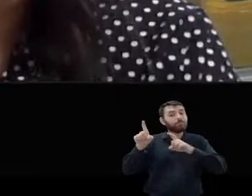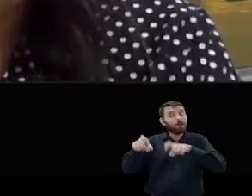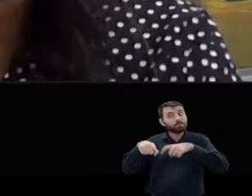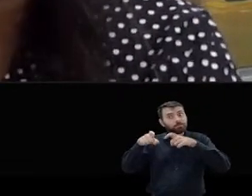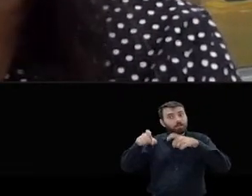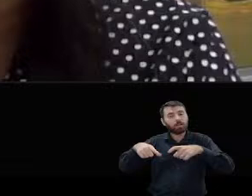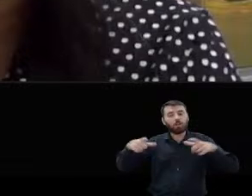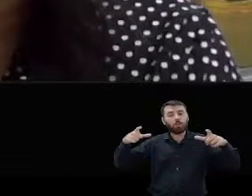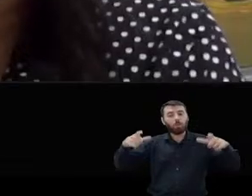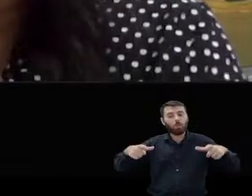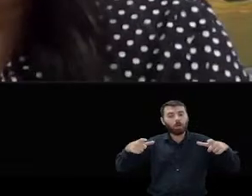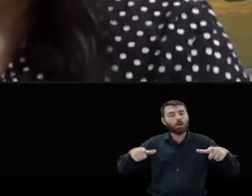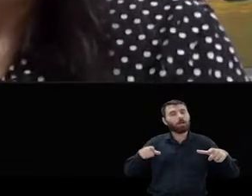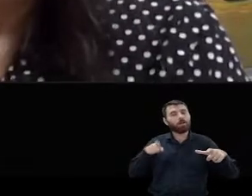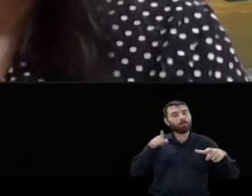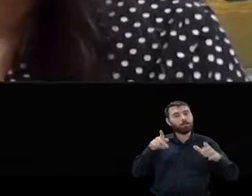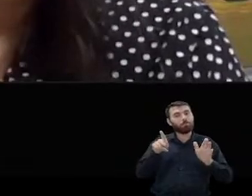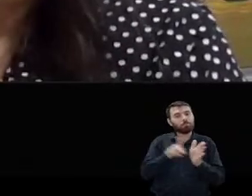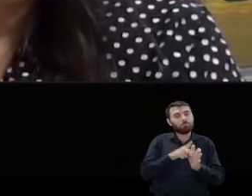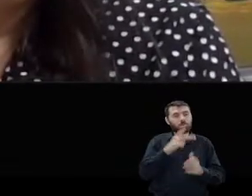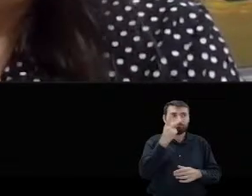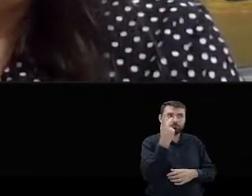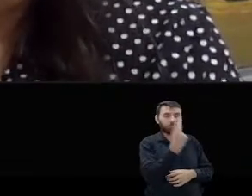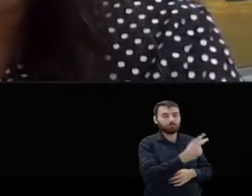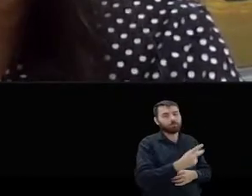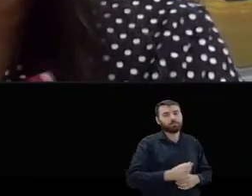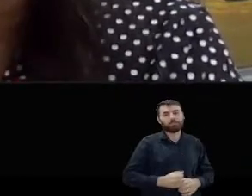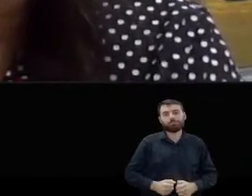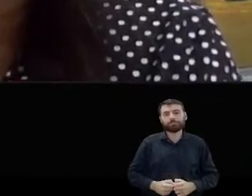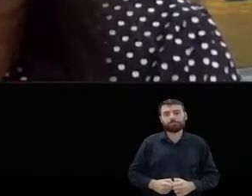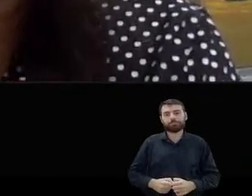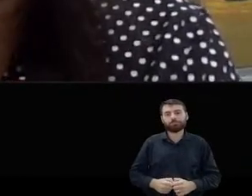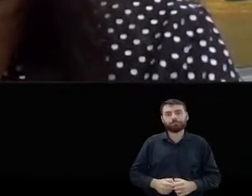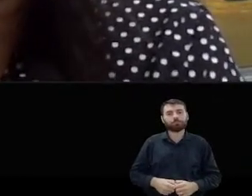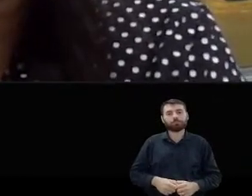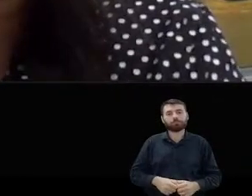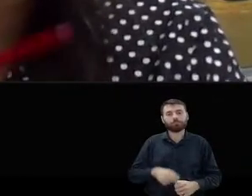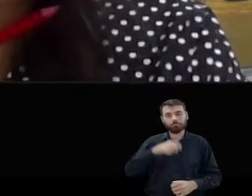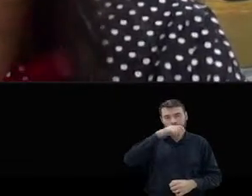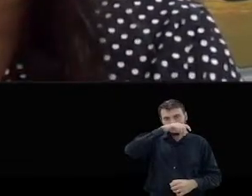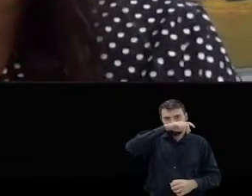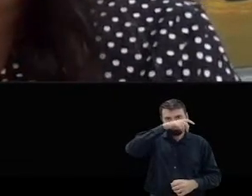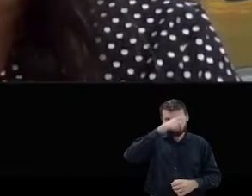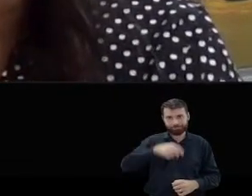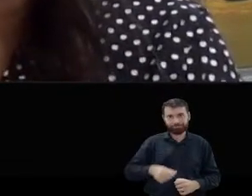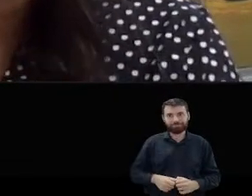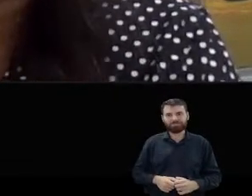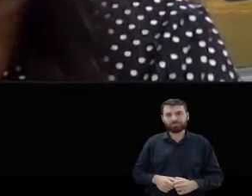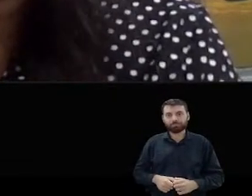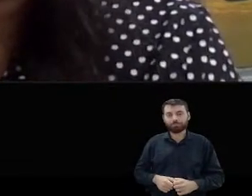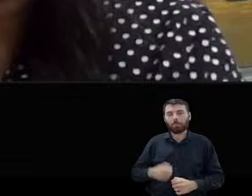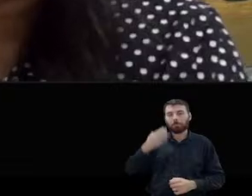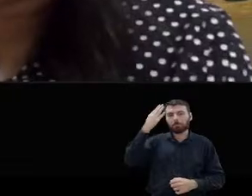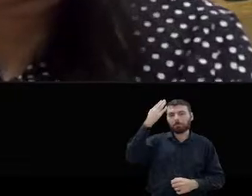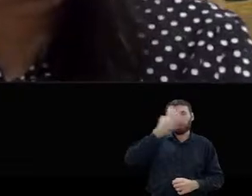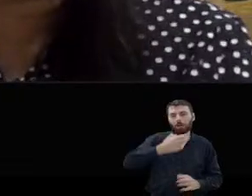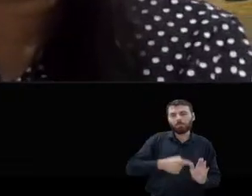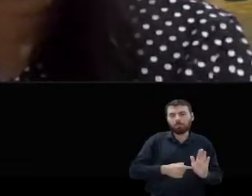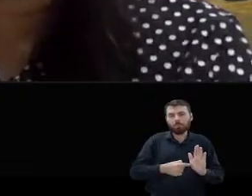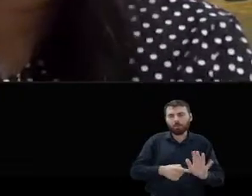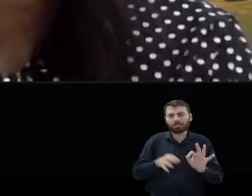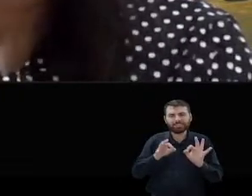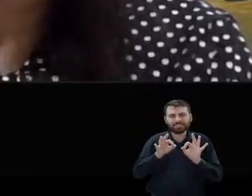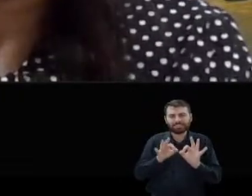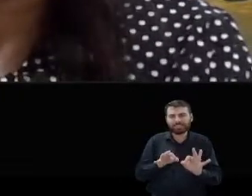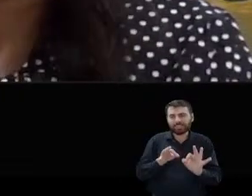sua propriedade. Não existe nenhum vestígio de prova de